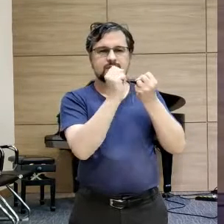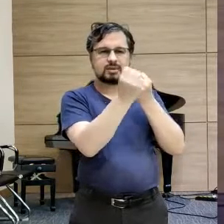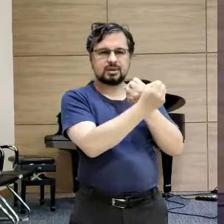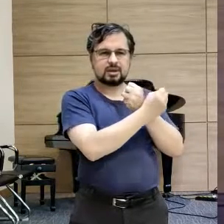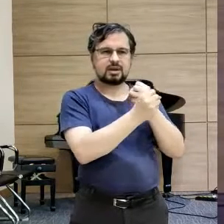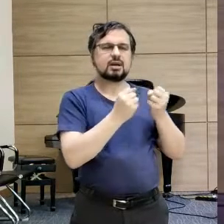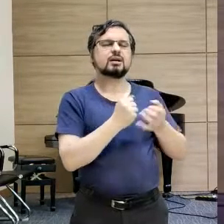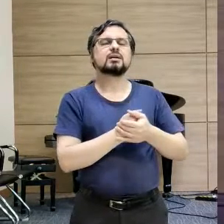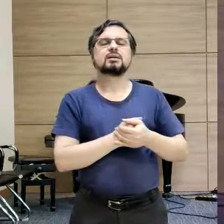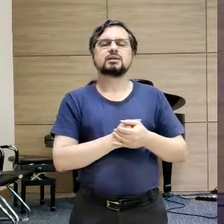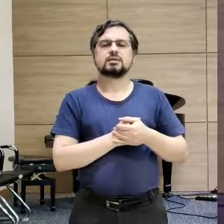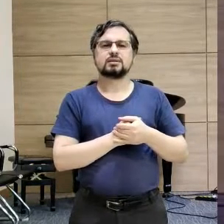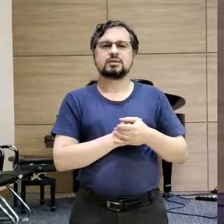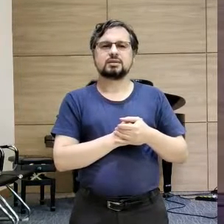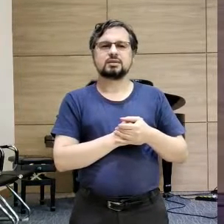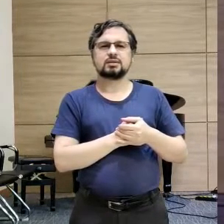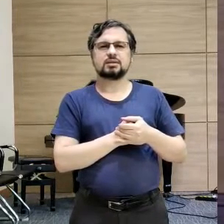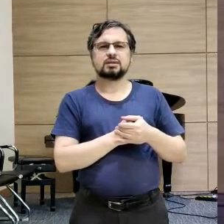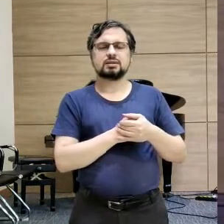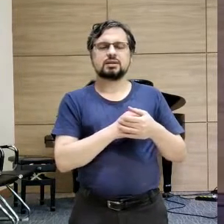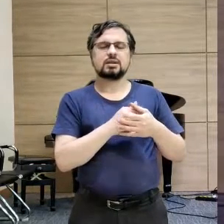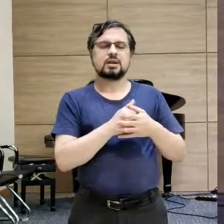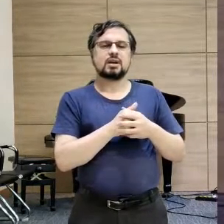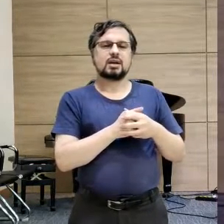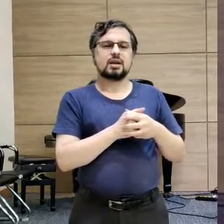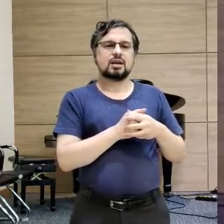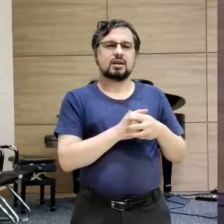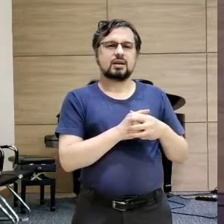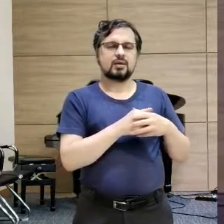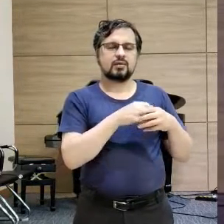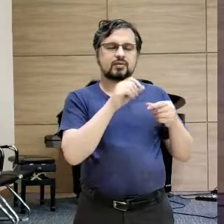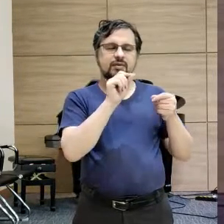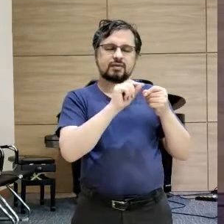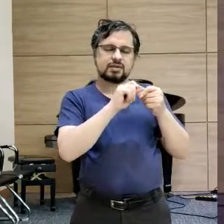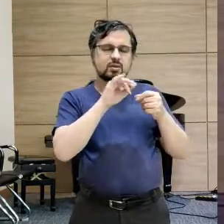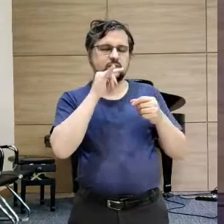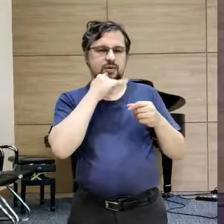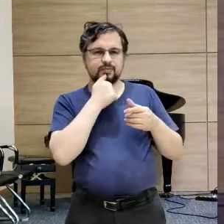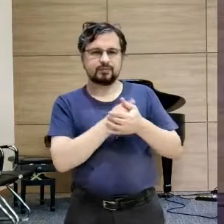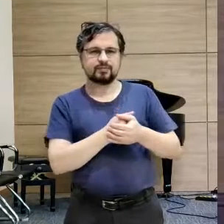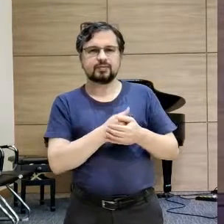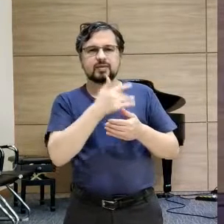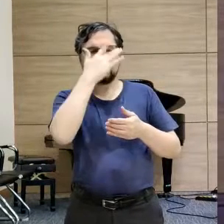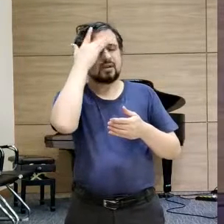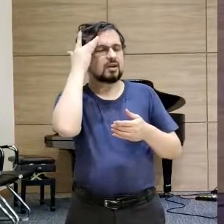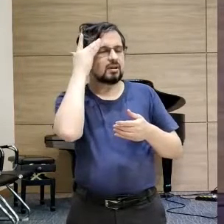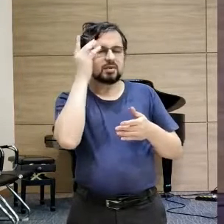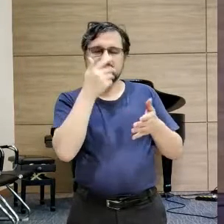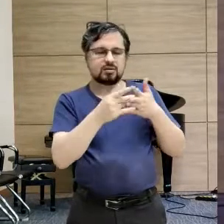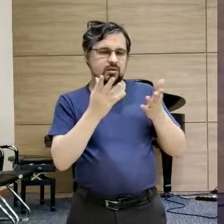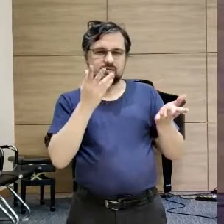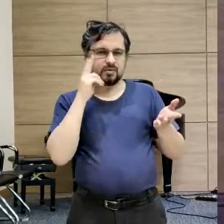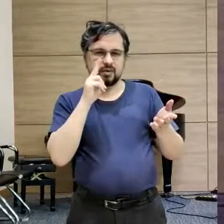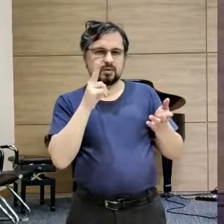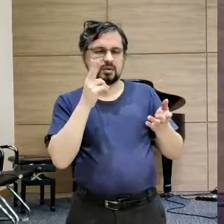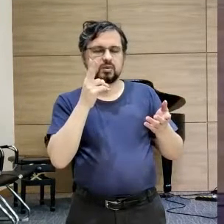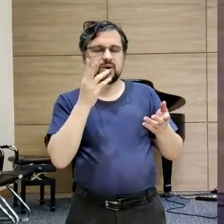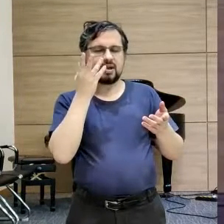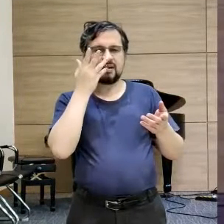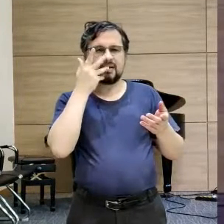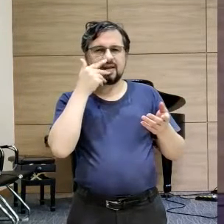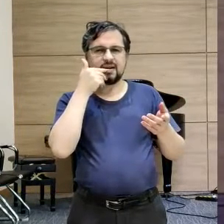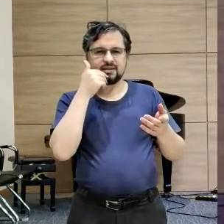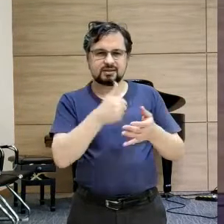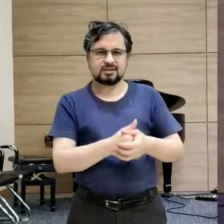muita associação com a sociedade, mas observa para você ver. Ele já cresce fazendo manha. O pastor